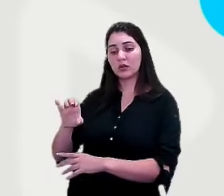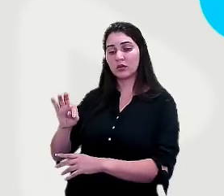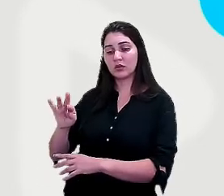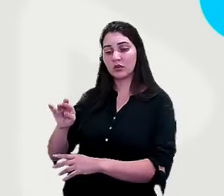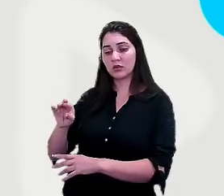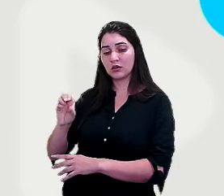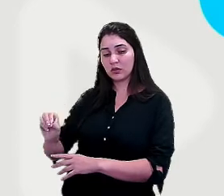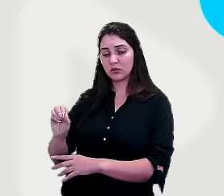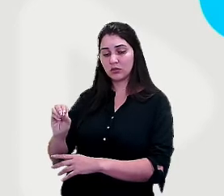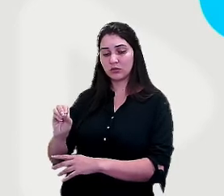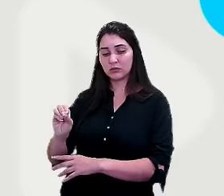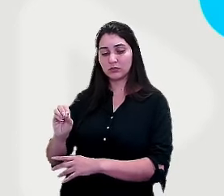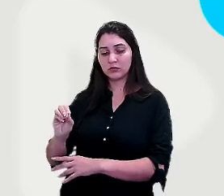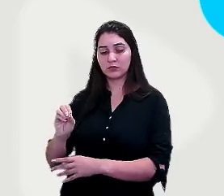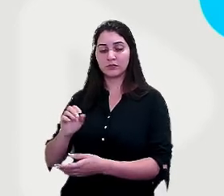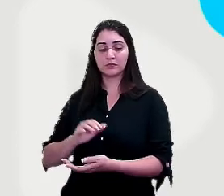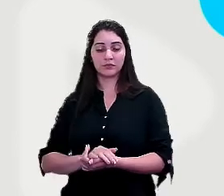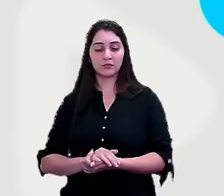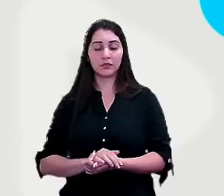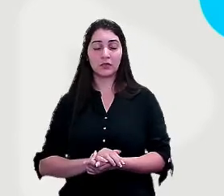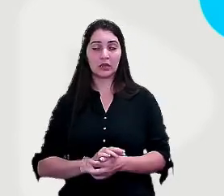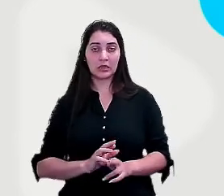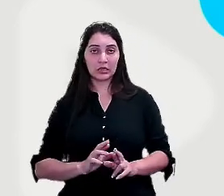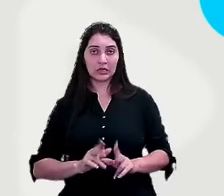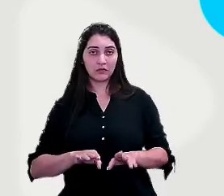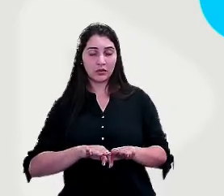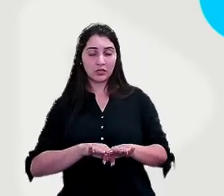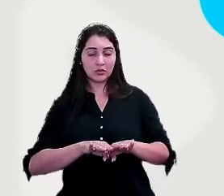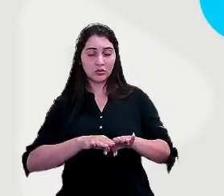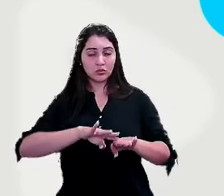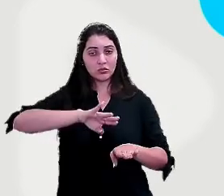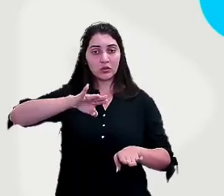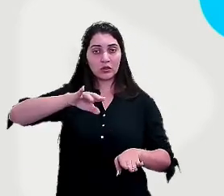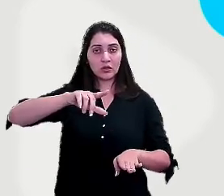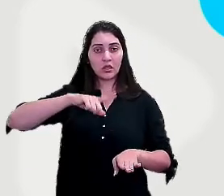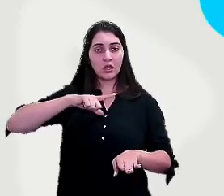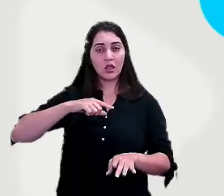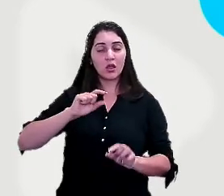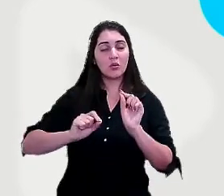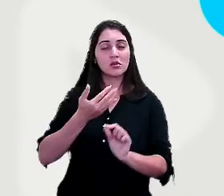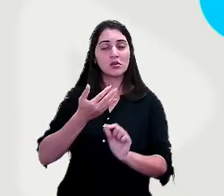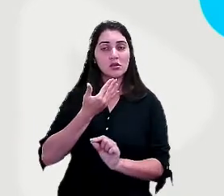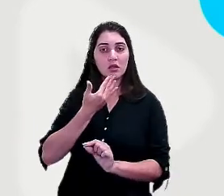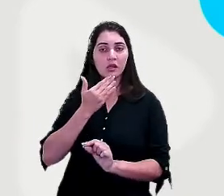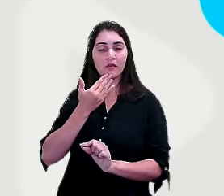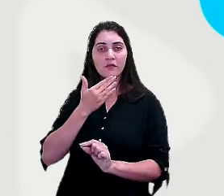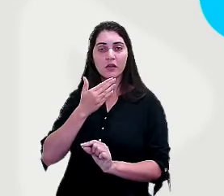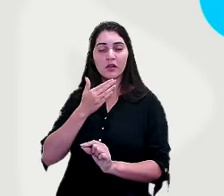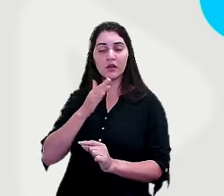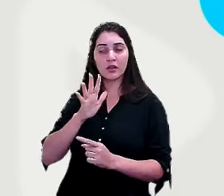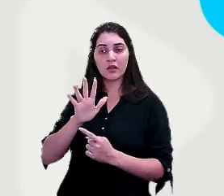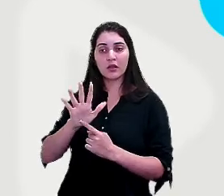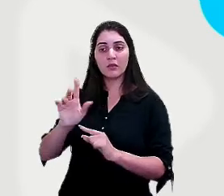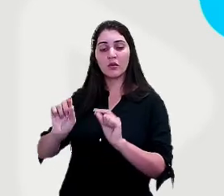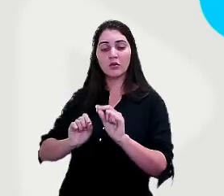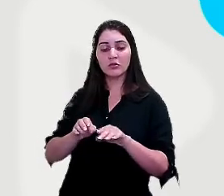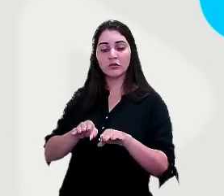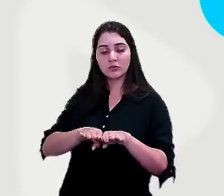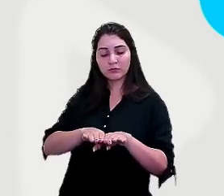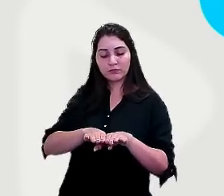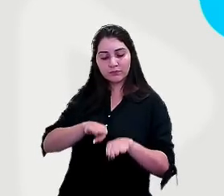a força, o abalo do relevo. E nós temos uma falha ali que mostra que há um deslocamento da litosfera, ela